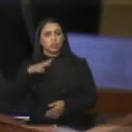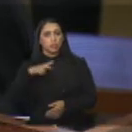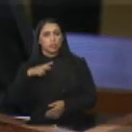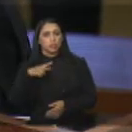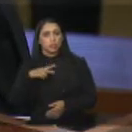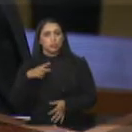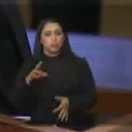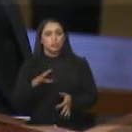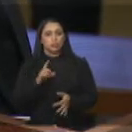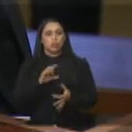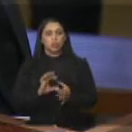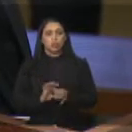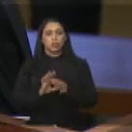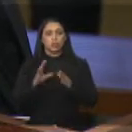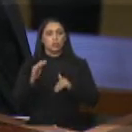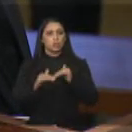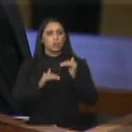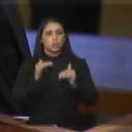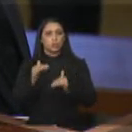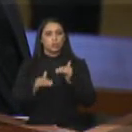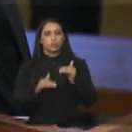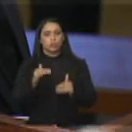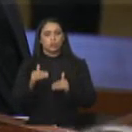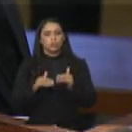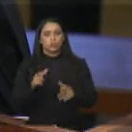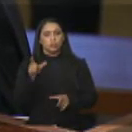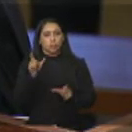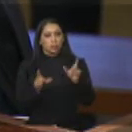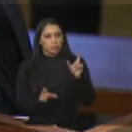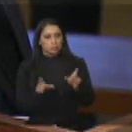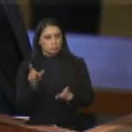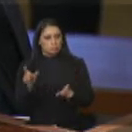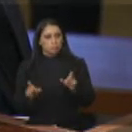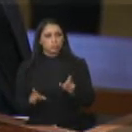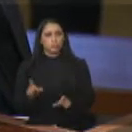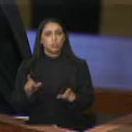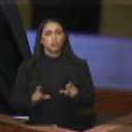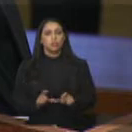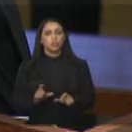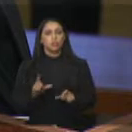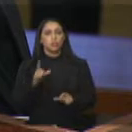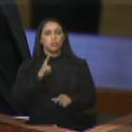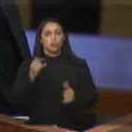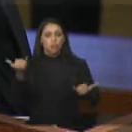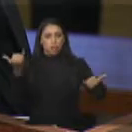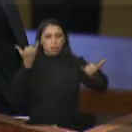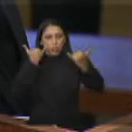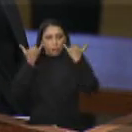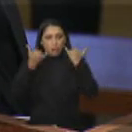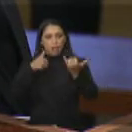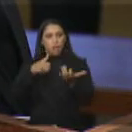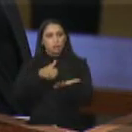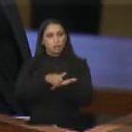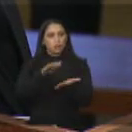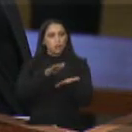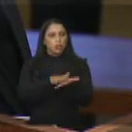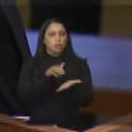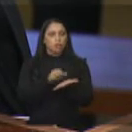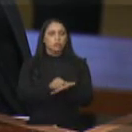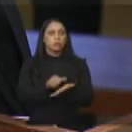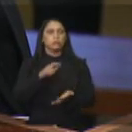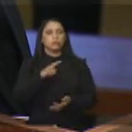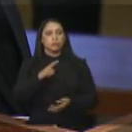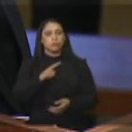ao livre desenvolvimento da personalidade, especificamente no que diz respeito ao tratamento de dados pessoais